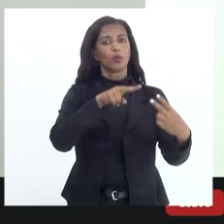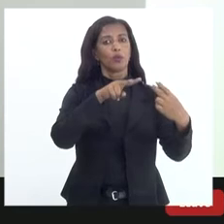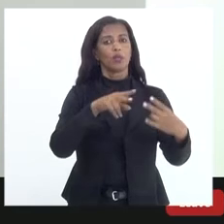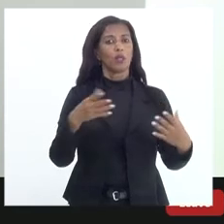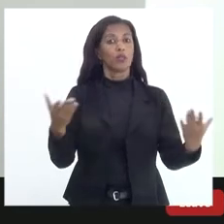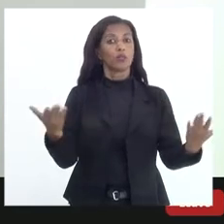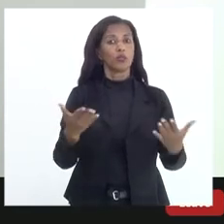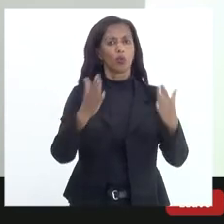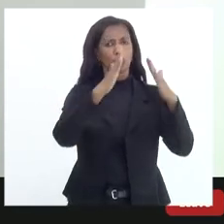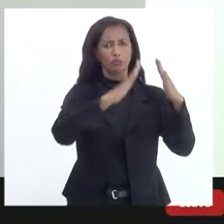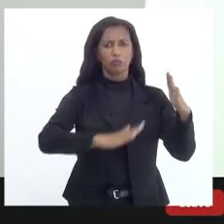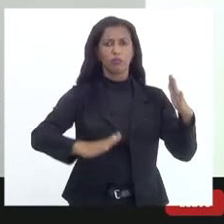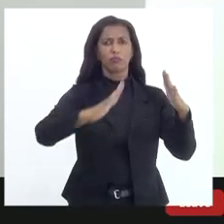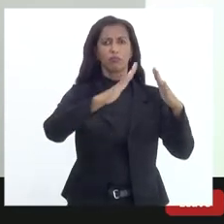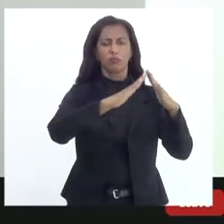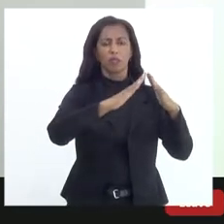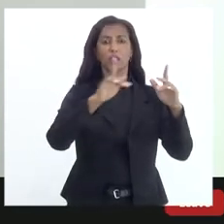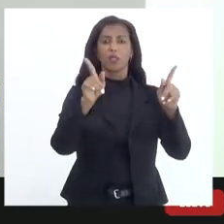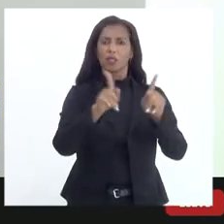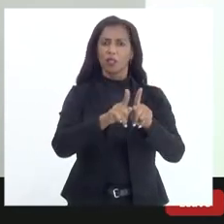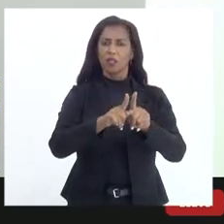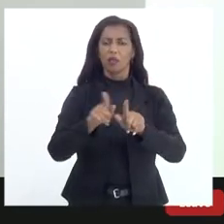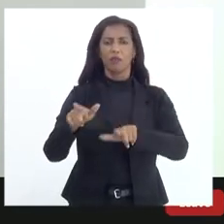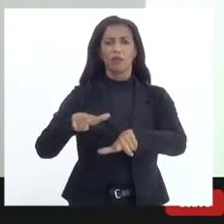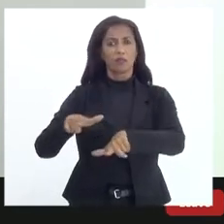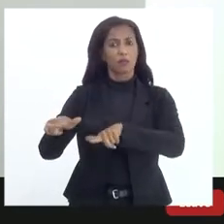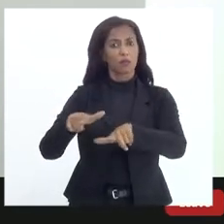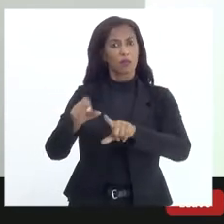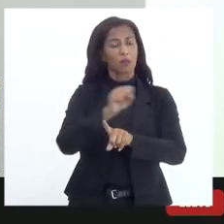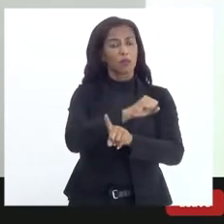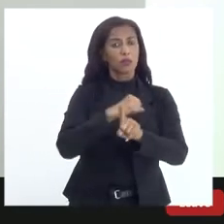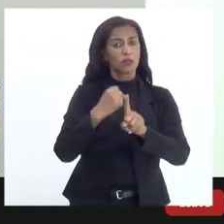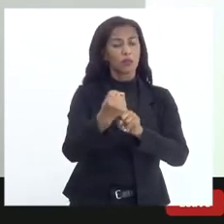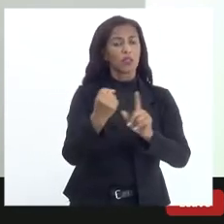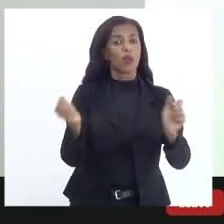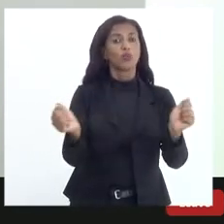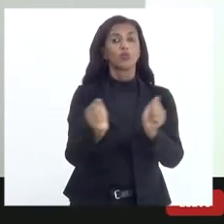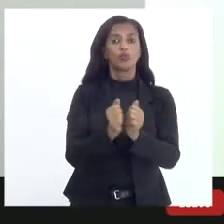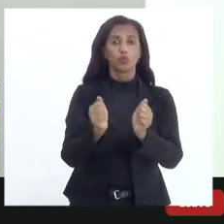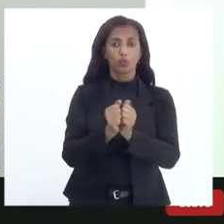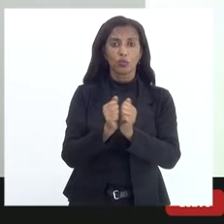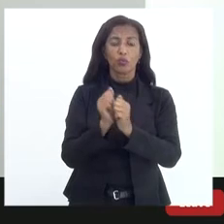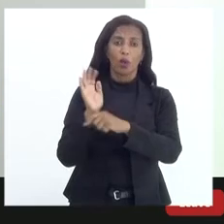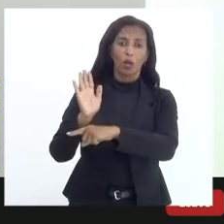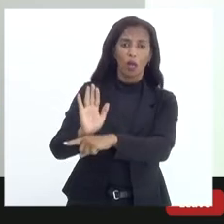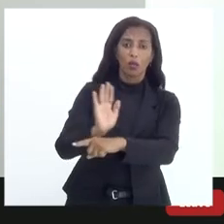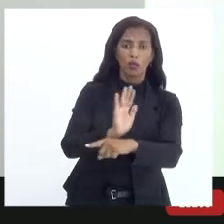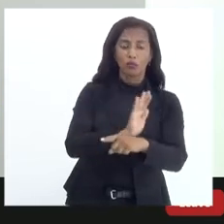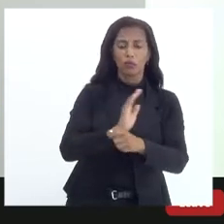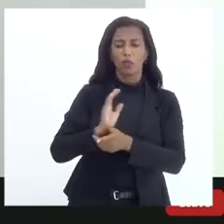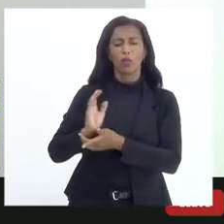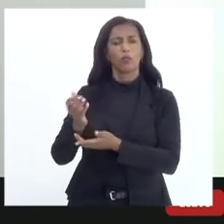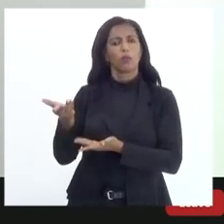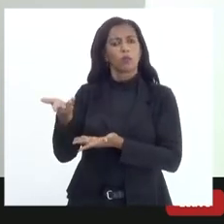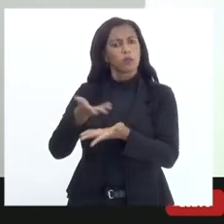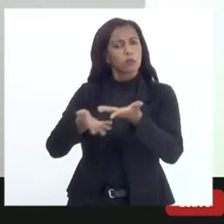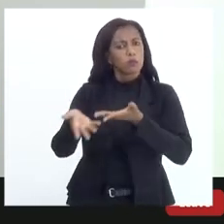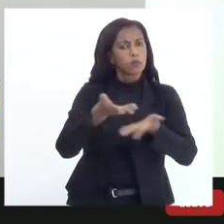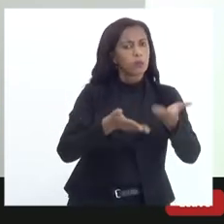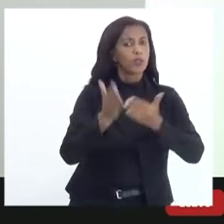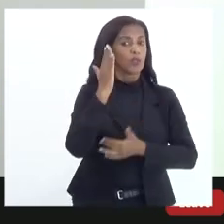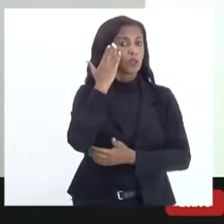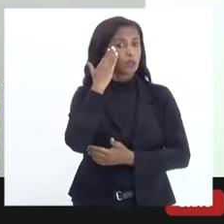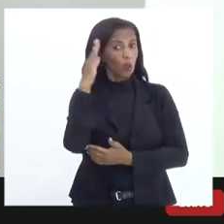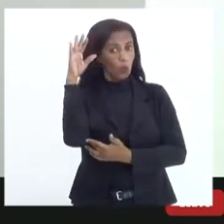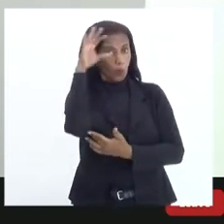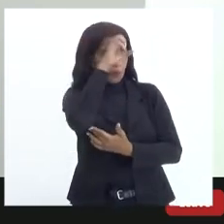relação aos terreiros, inclusive fazendo até trabalhos sociais junto aos terreiros, ajudando e contribuindo, já entendendo e